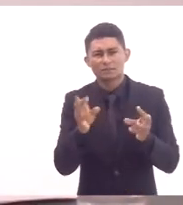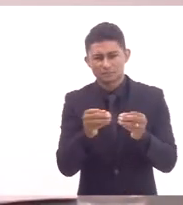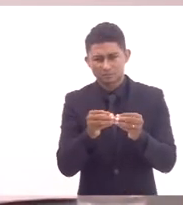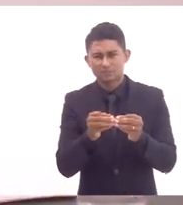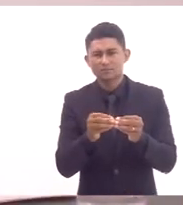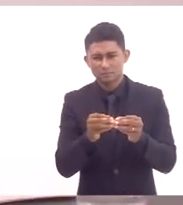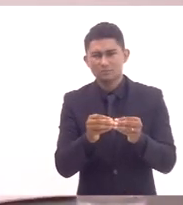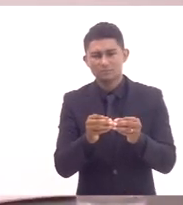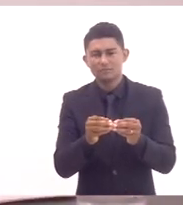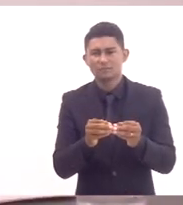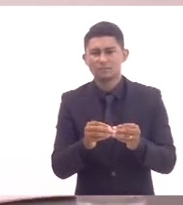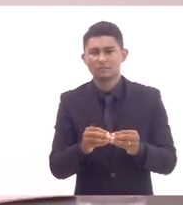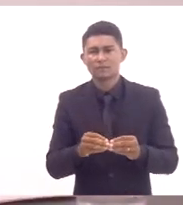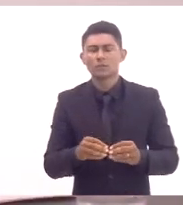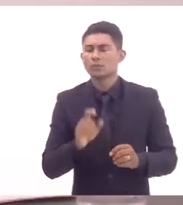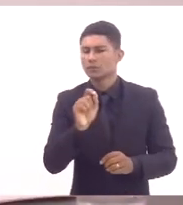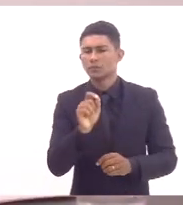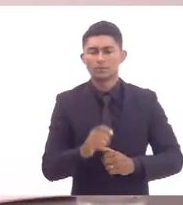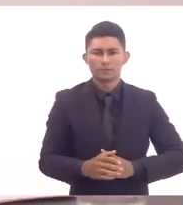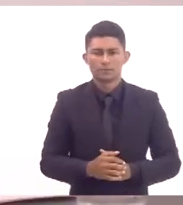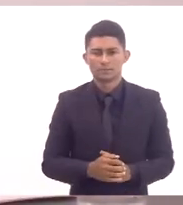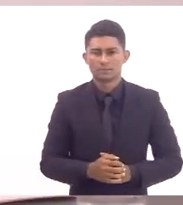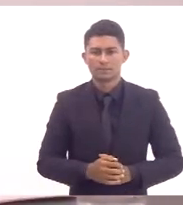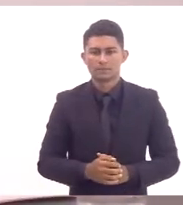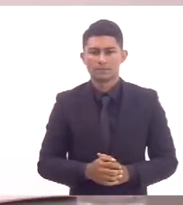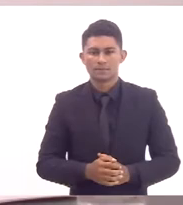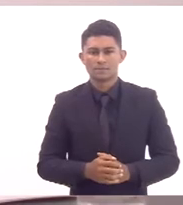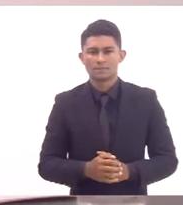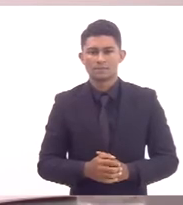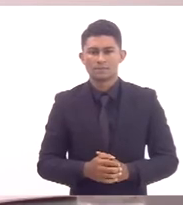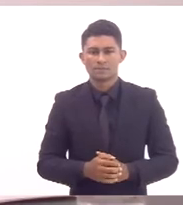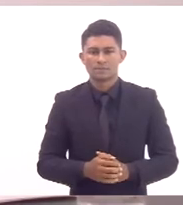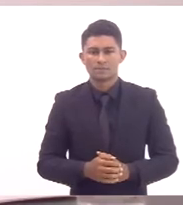quebrar aqui a sequência Nossa que é seguinte eu